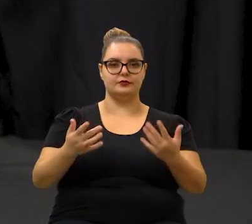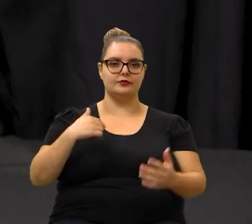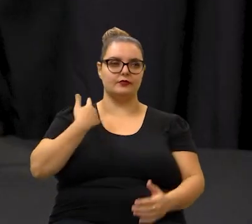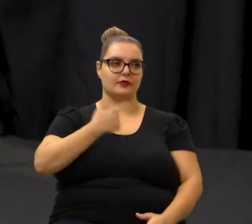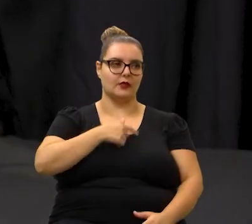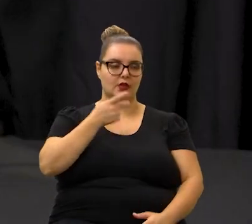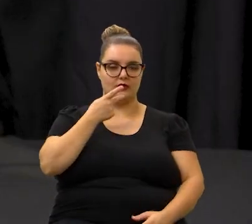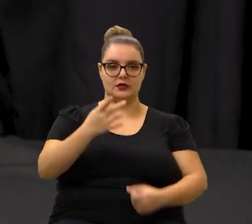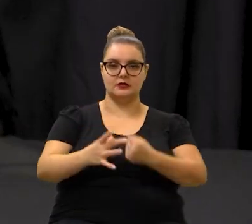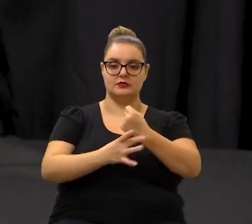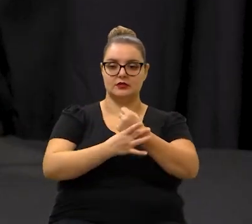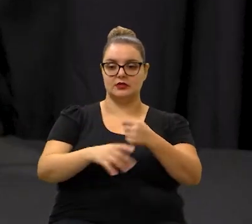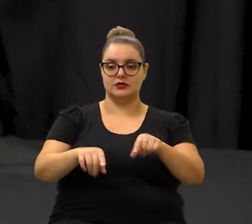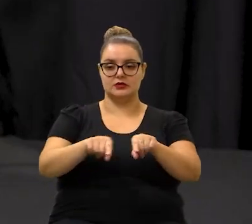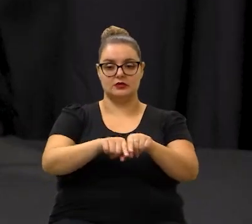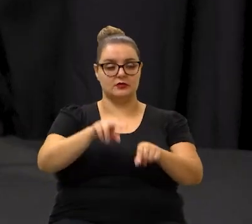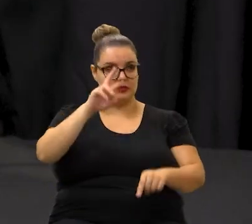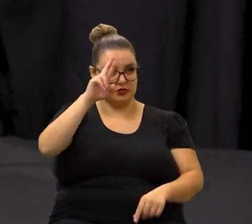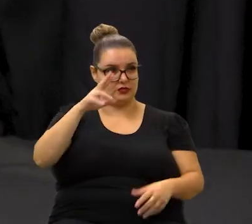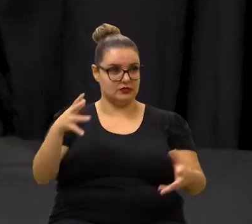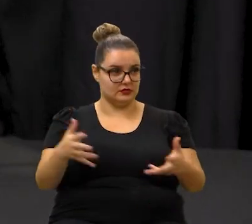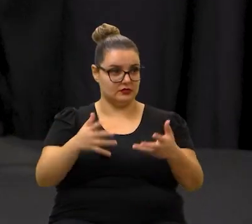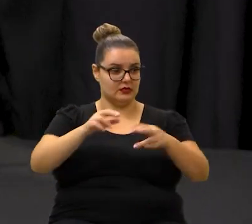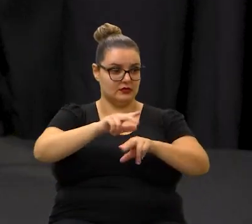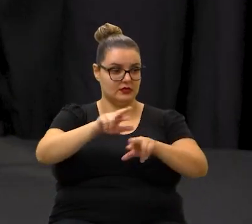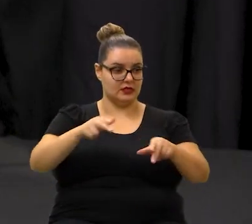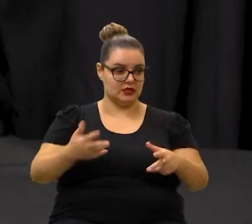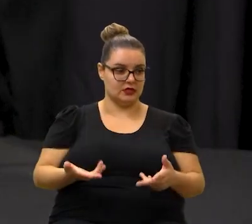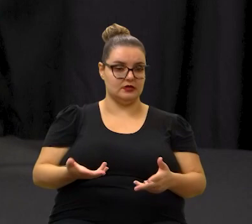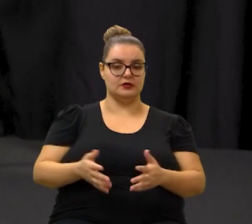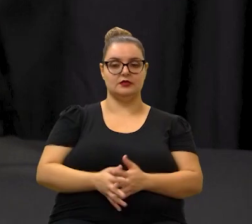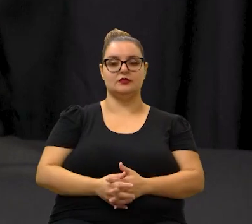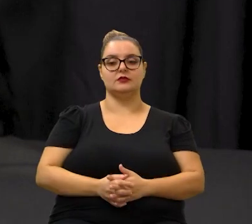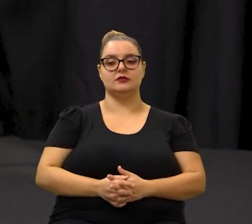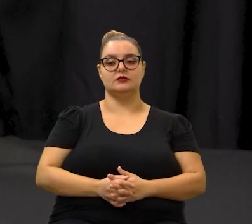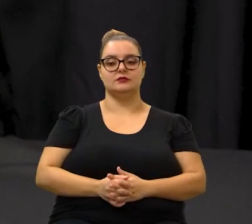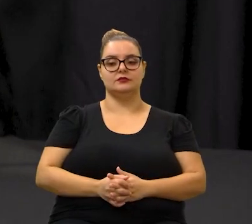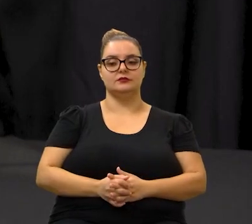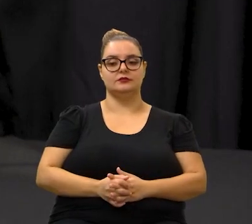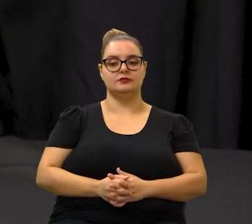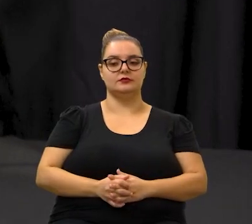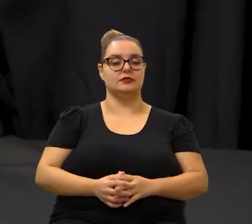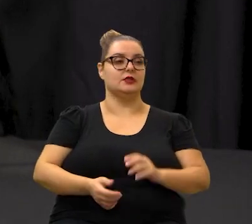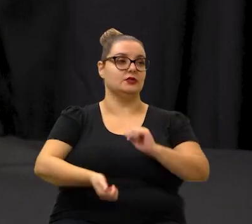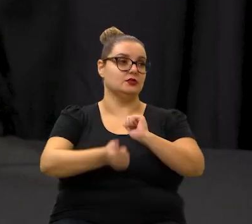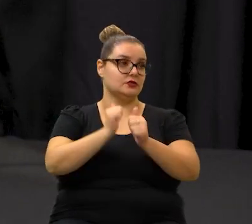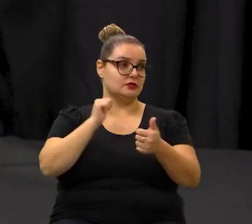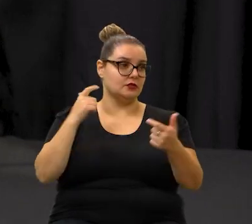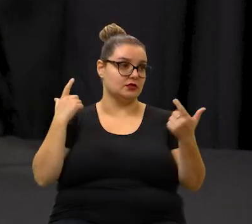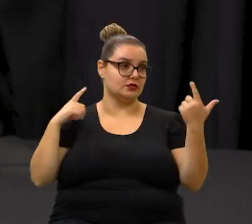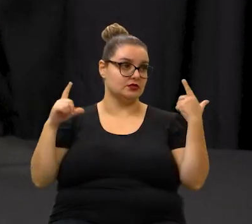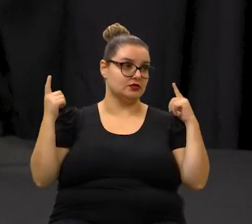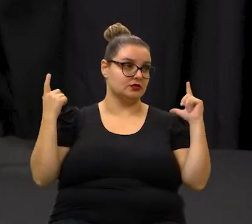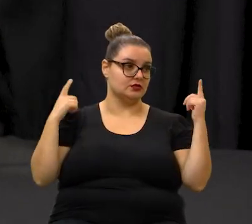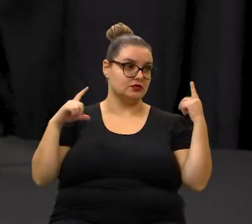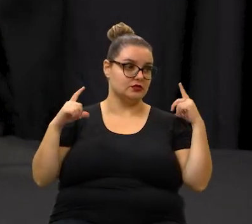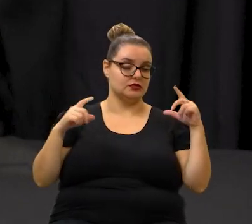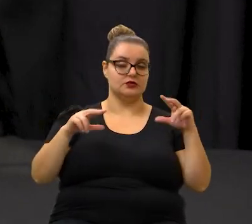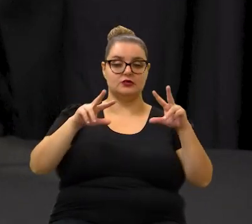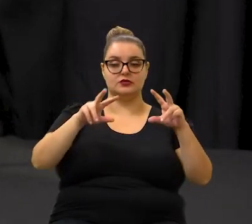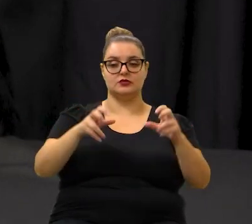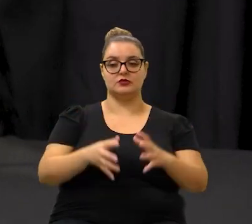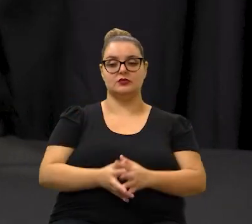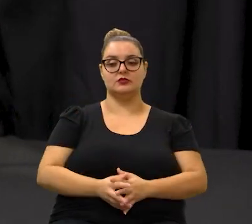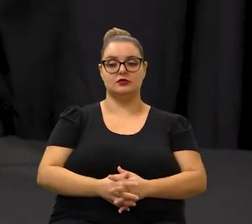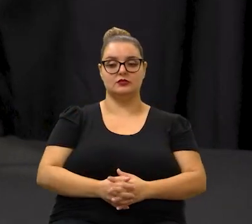falando de segurança mas também o senhor tem várias iniciativas inclusive na na questão do esporte e lazer com os